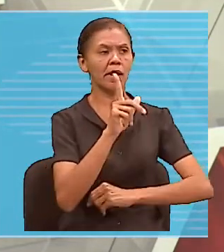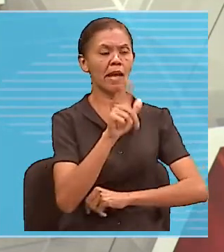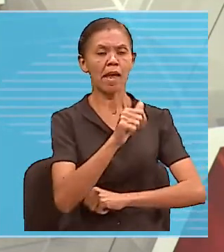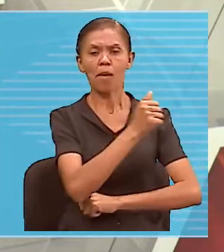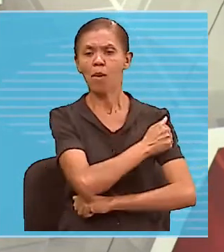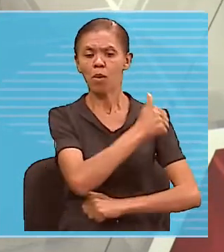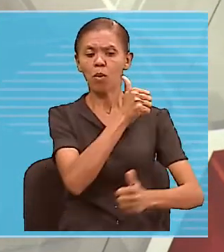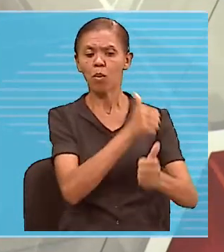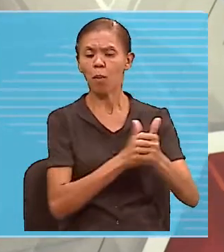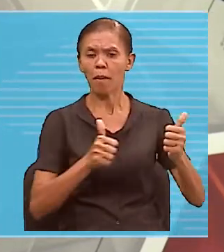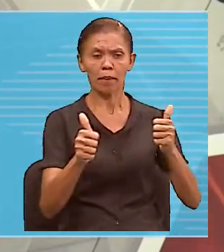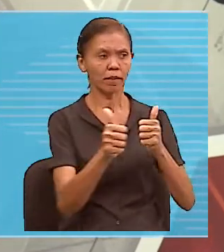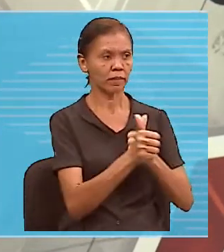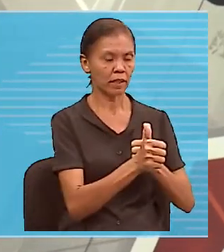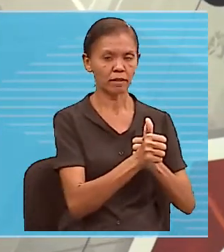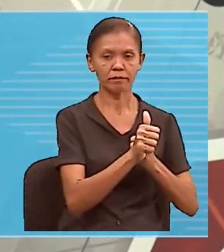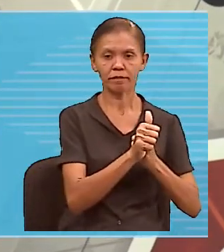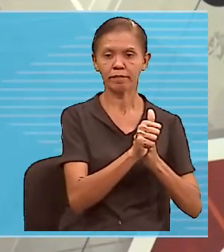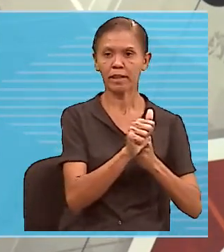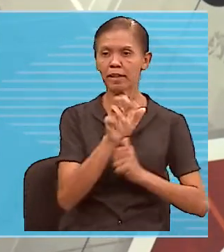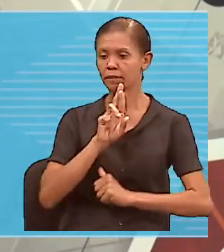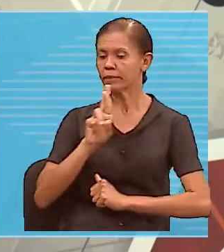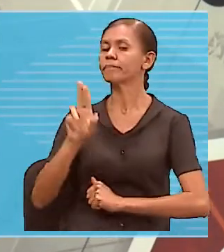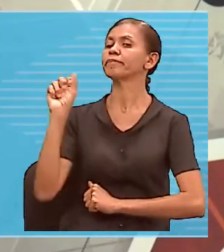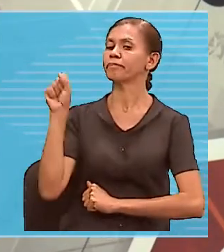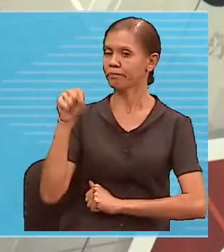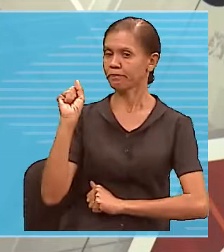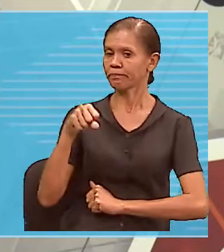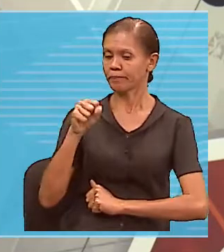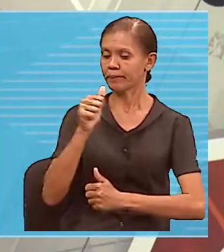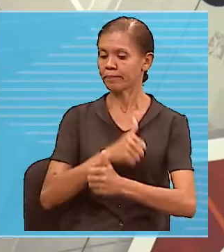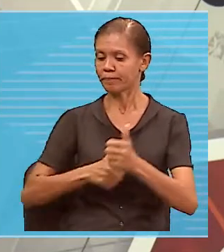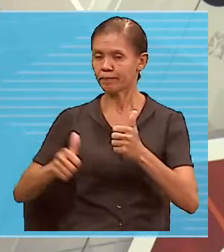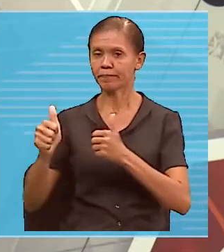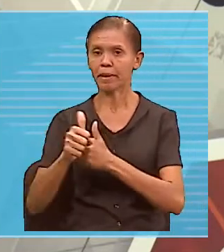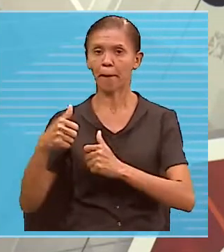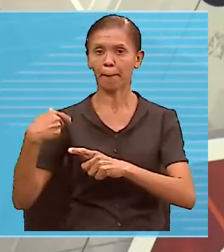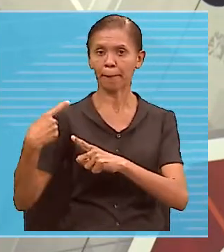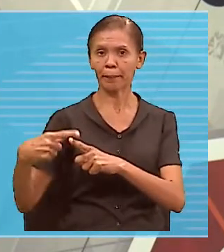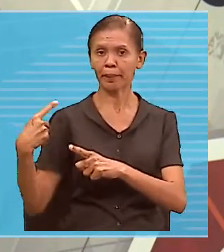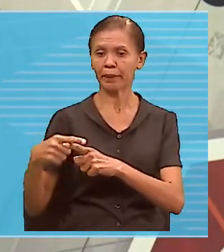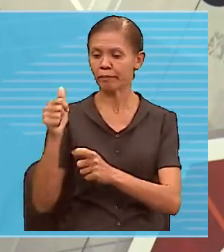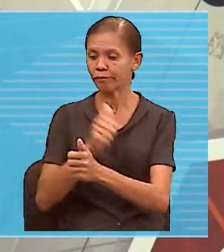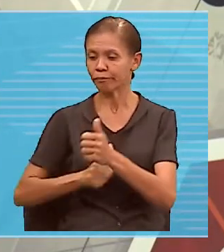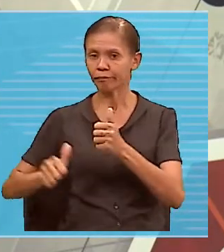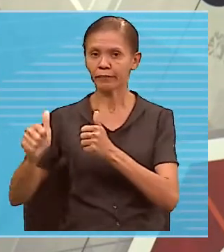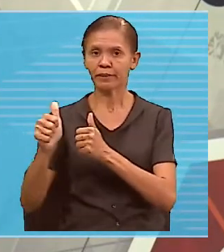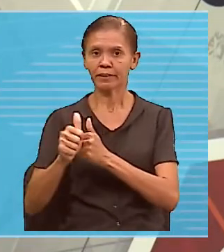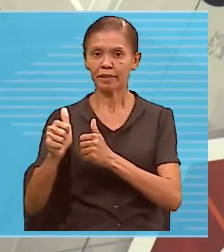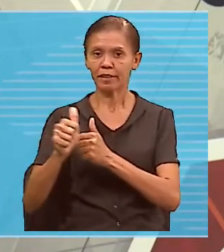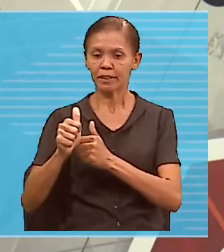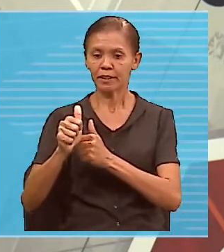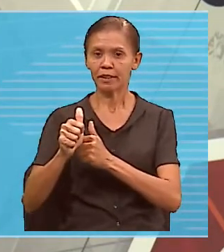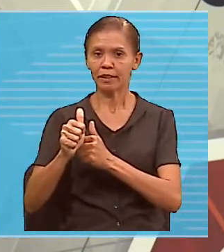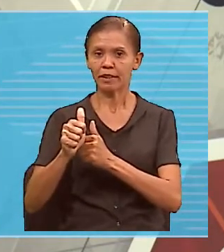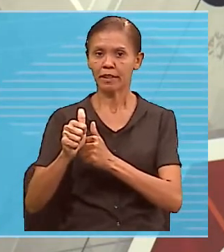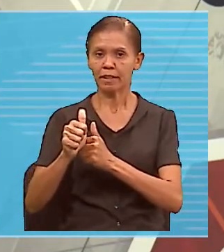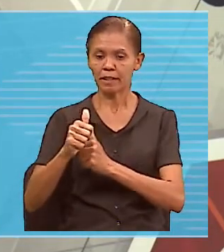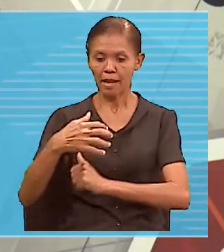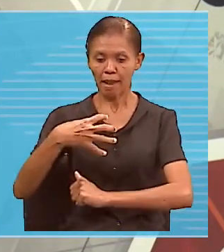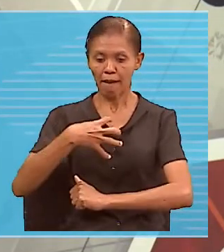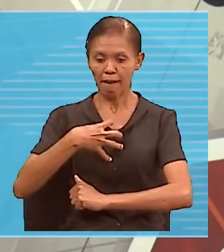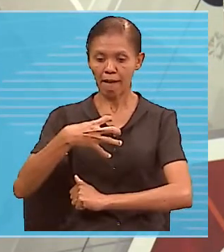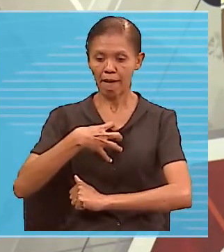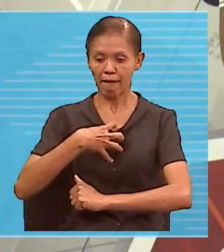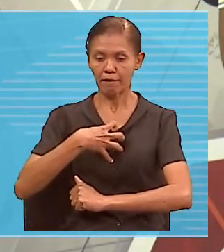protagonista? Sim, me considero aluno protagonista porque o protagonismo tem que vir de mim mesmo. Se não vem de